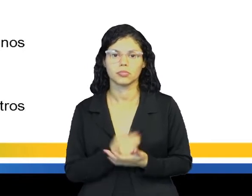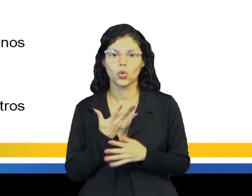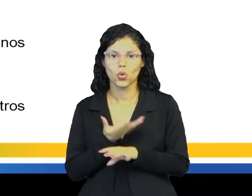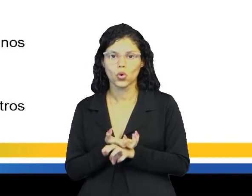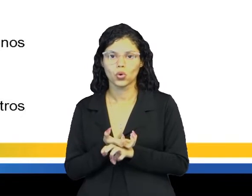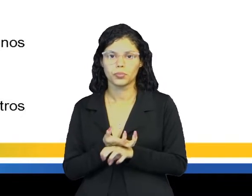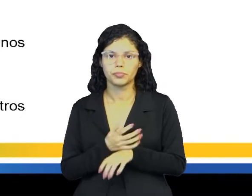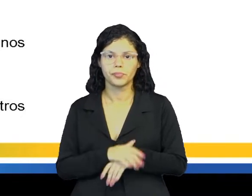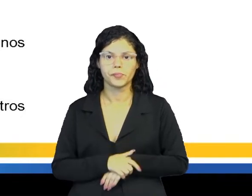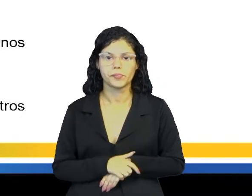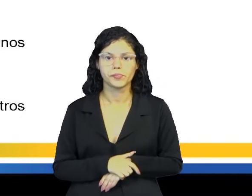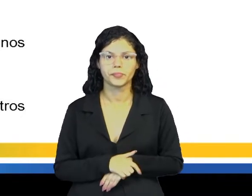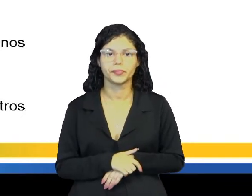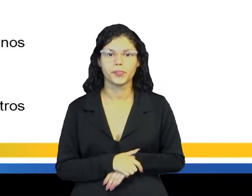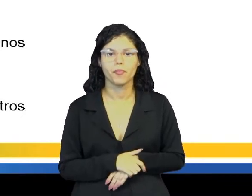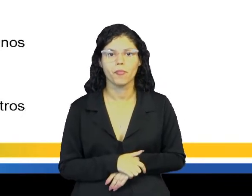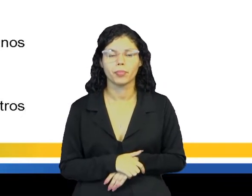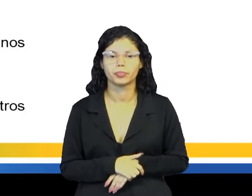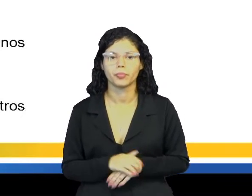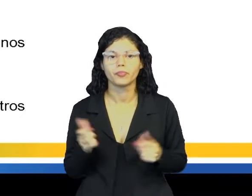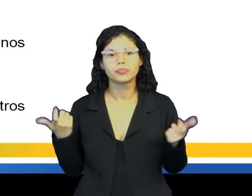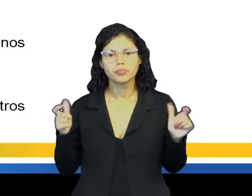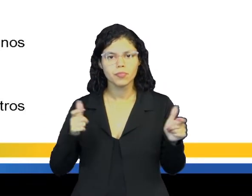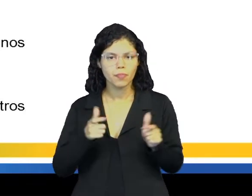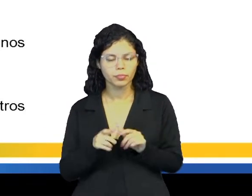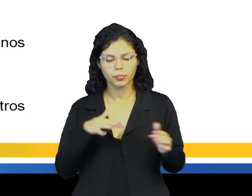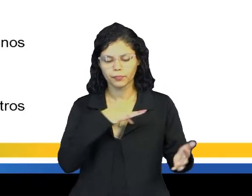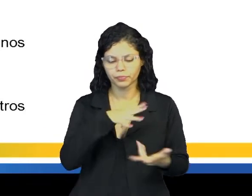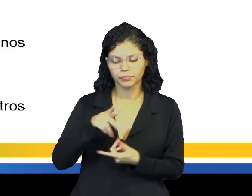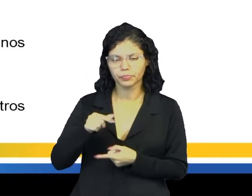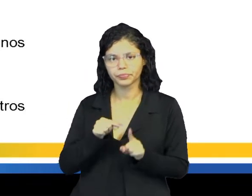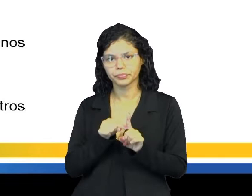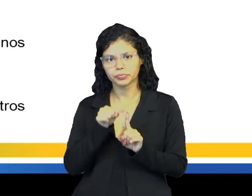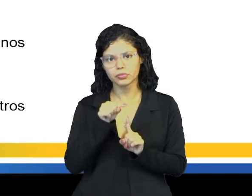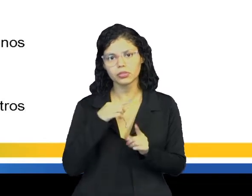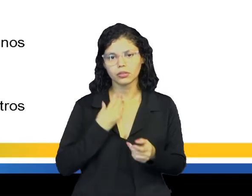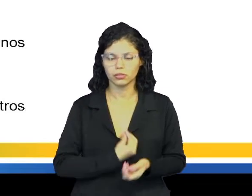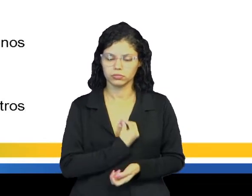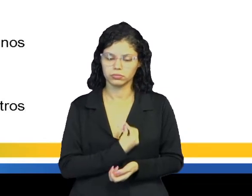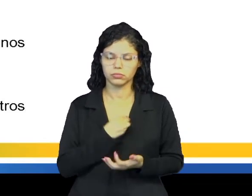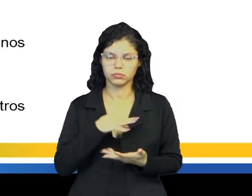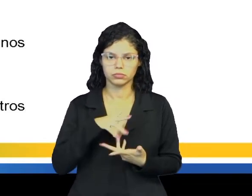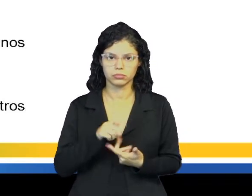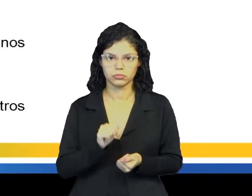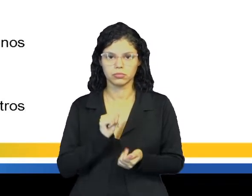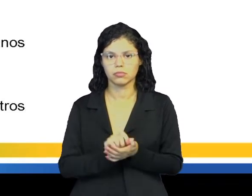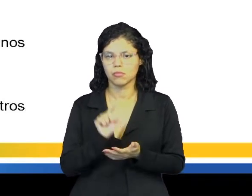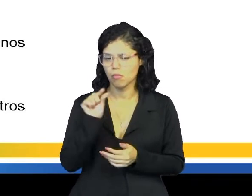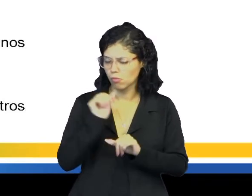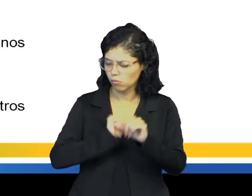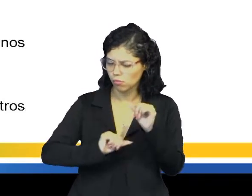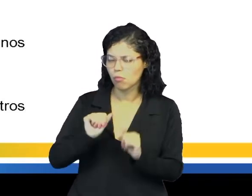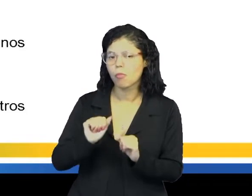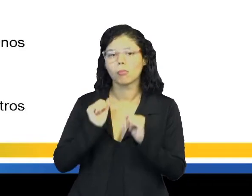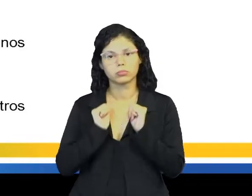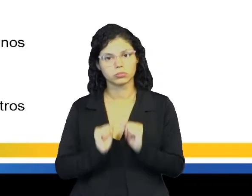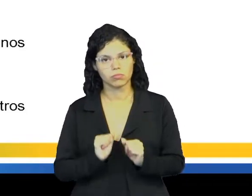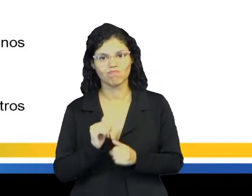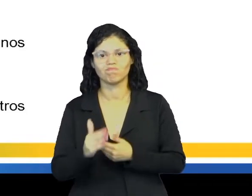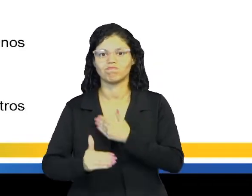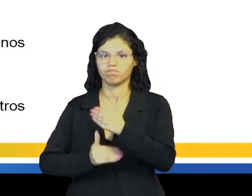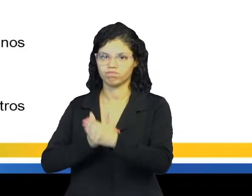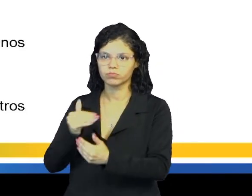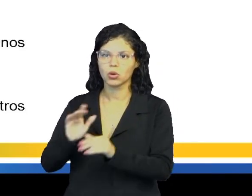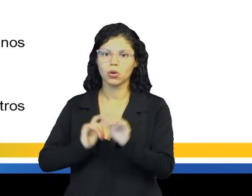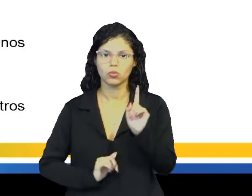seca. Mudanças mínimas na temperatura e na Terra afetam a vida na Terra. Mesmo pequenas alterações mudam o processo de troca de